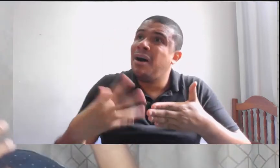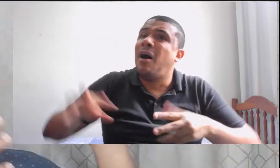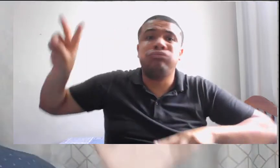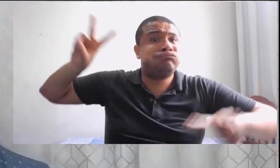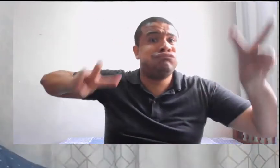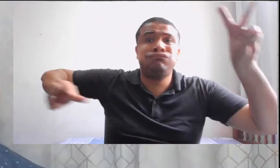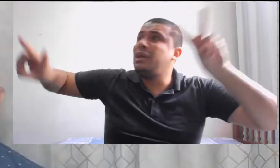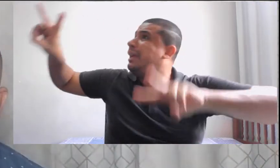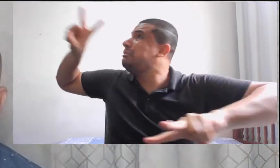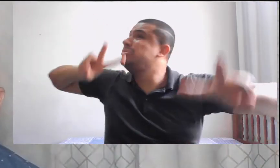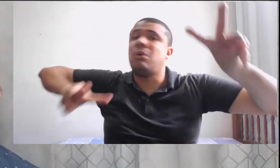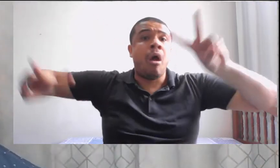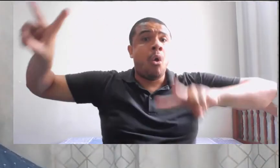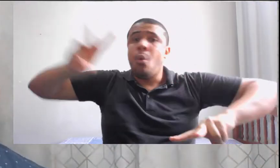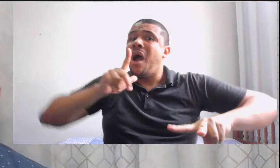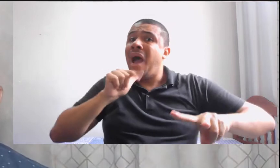as tempestades.